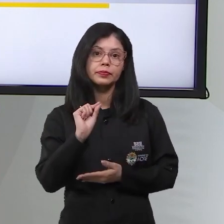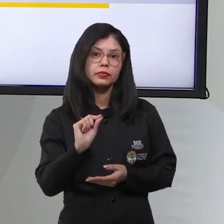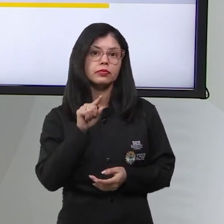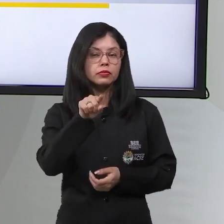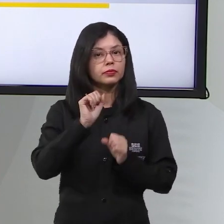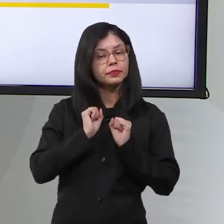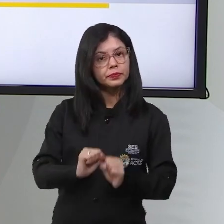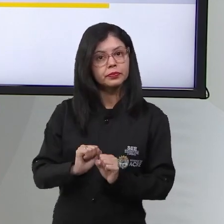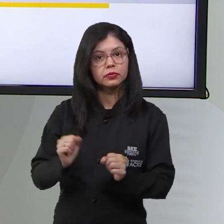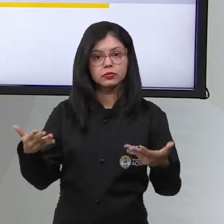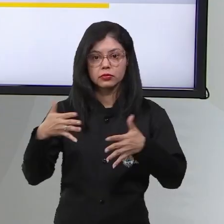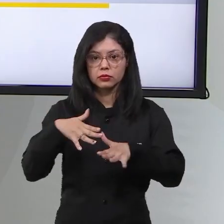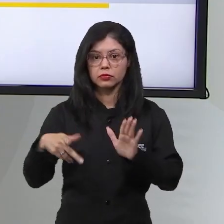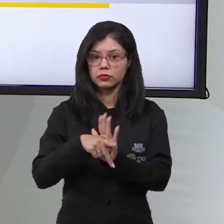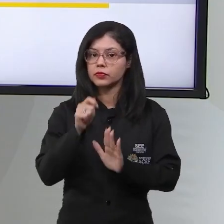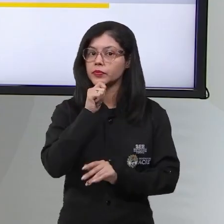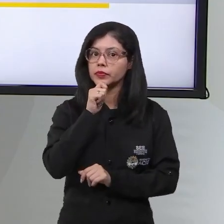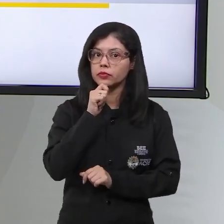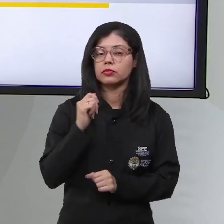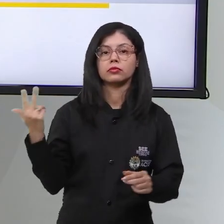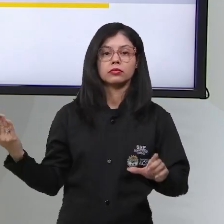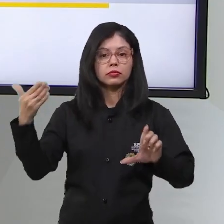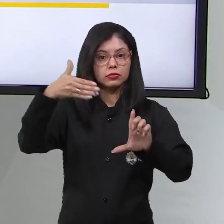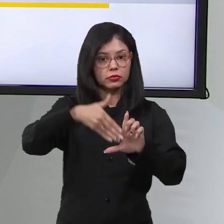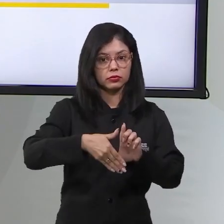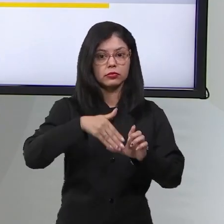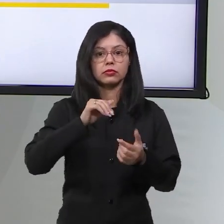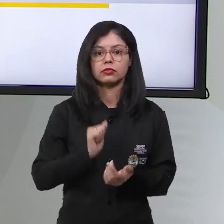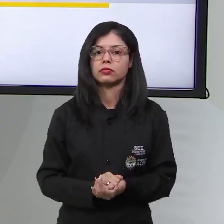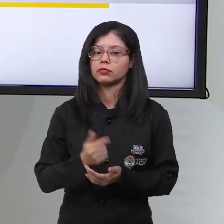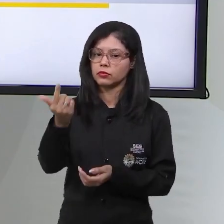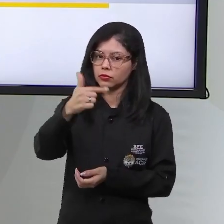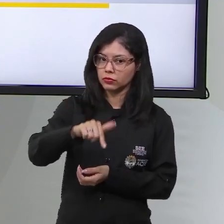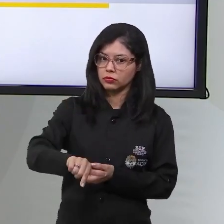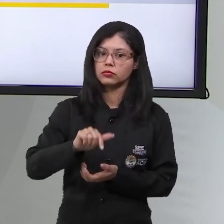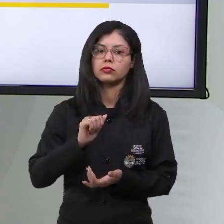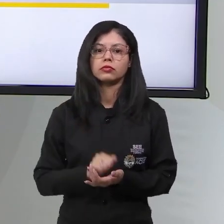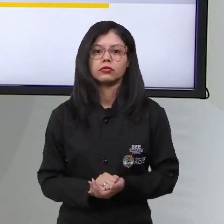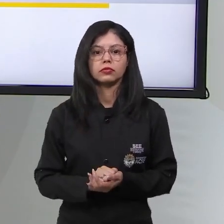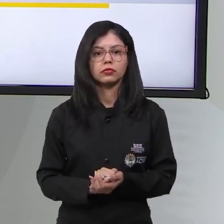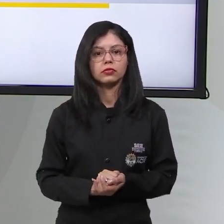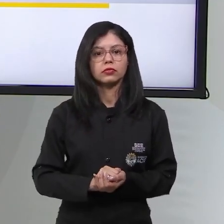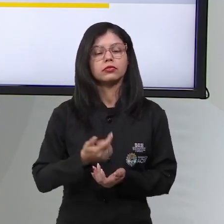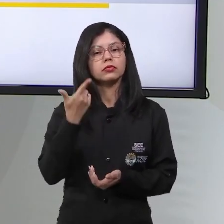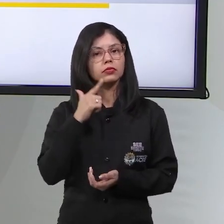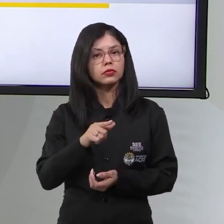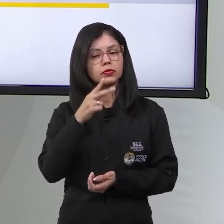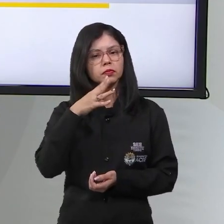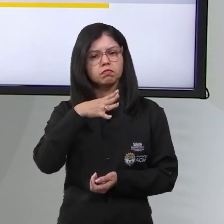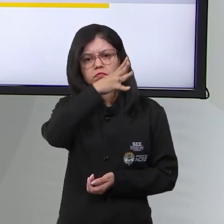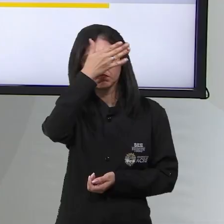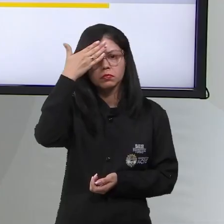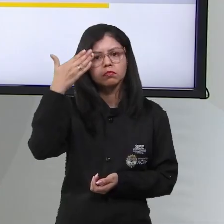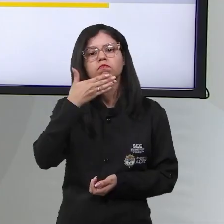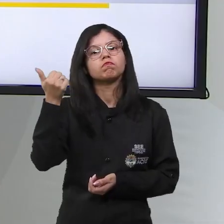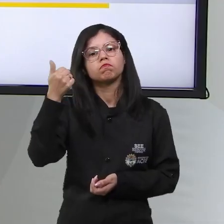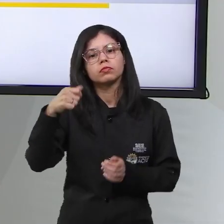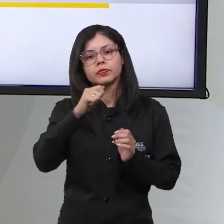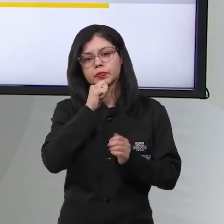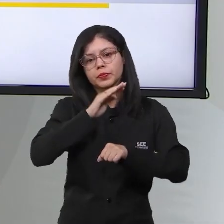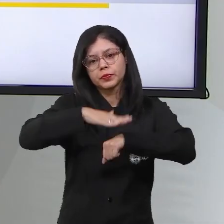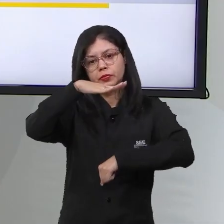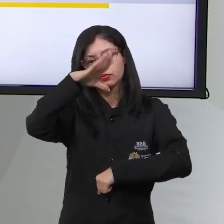você pode, inclusive, estar acessando-a novamente para consolidar o seu aprendizado